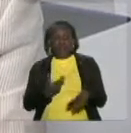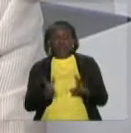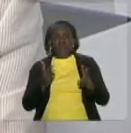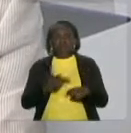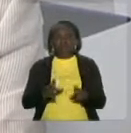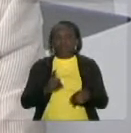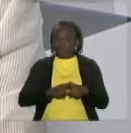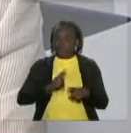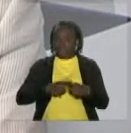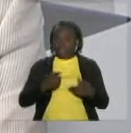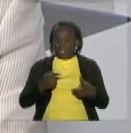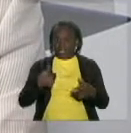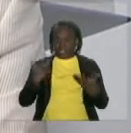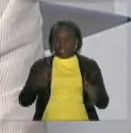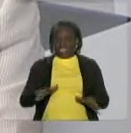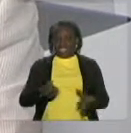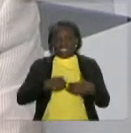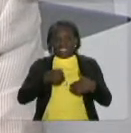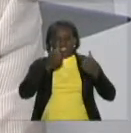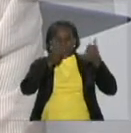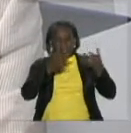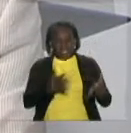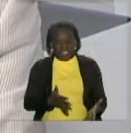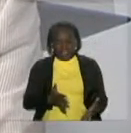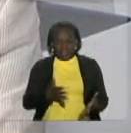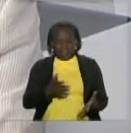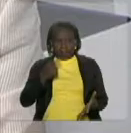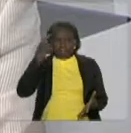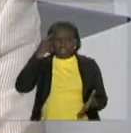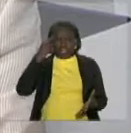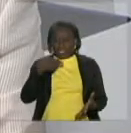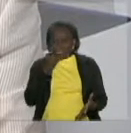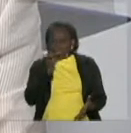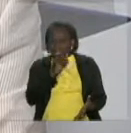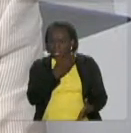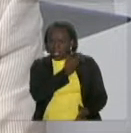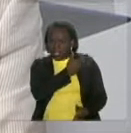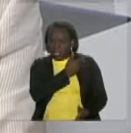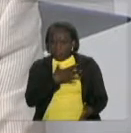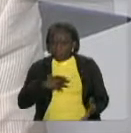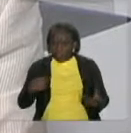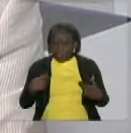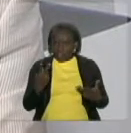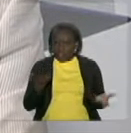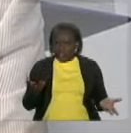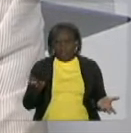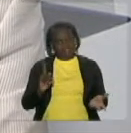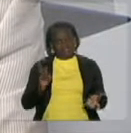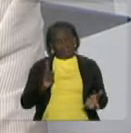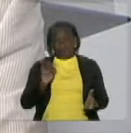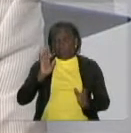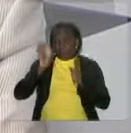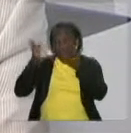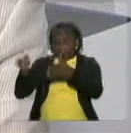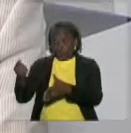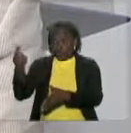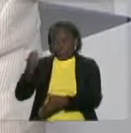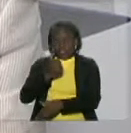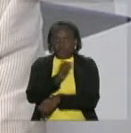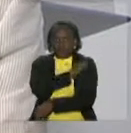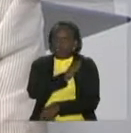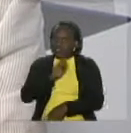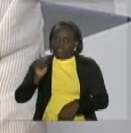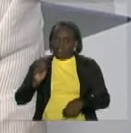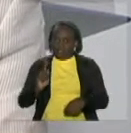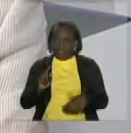quebrou. Por que isso? Porque eu não queria que as mães ficassem com a impressão que eu estava discriminando as filhas dela e priorizando apenas